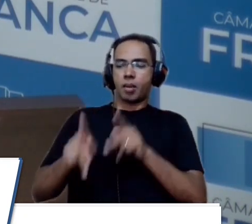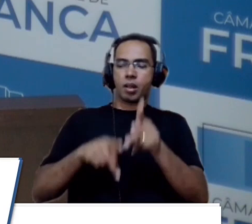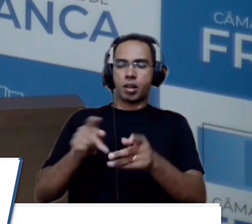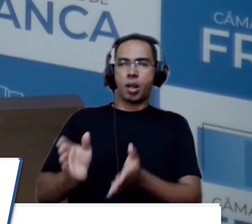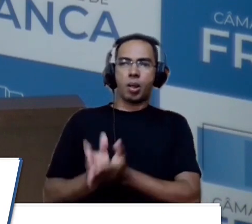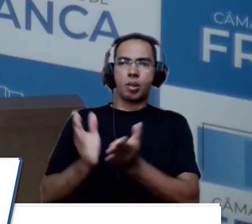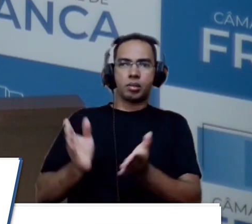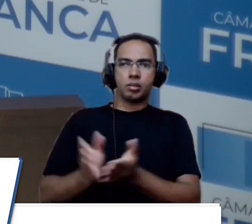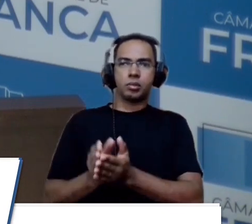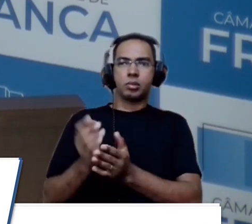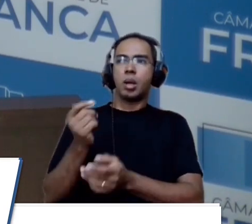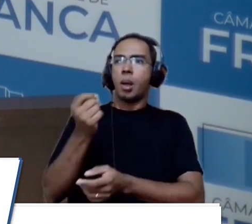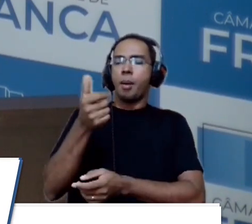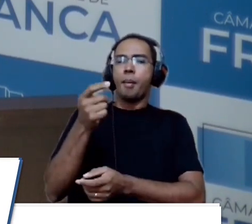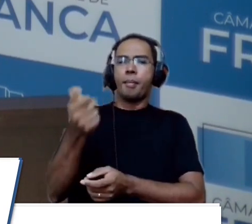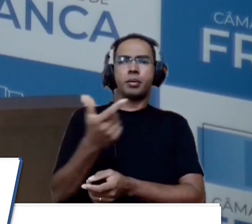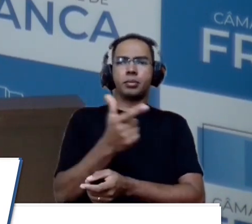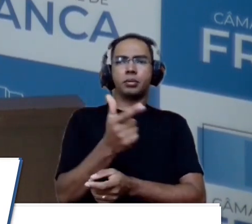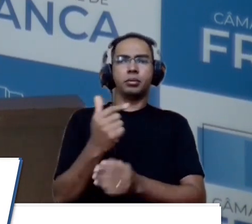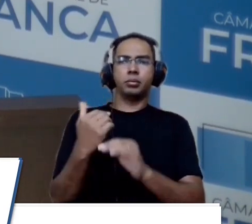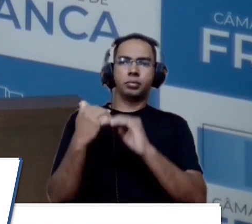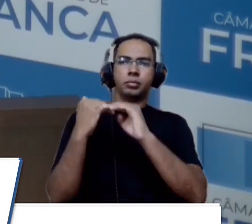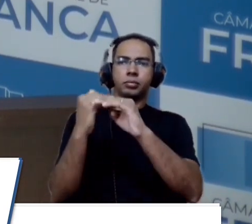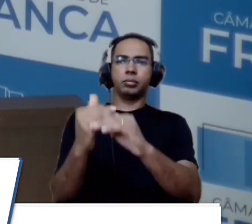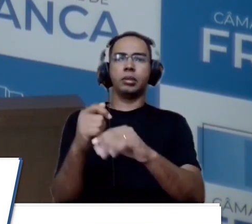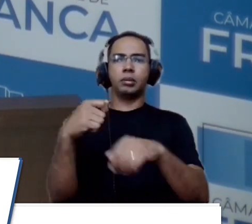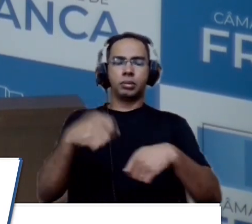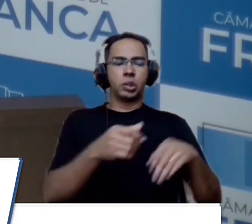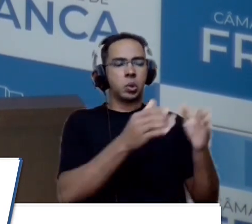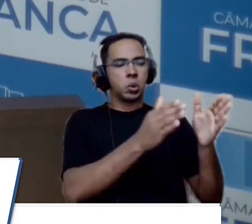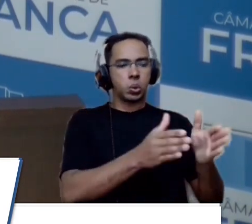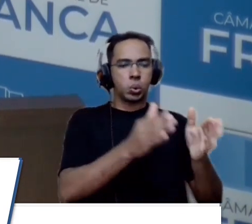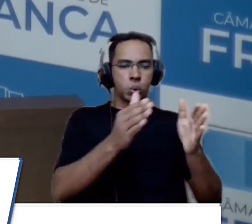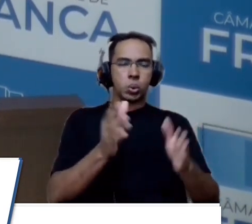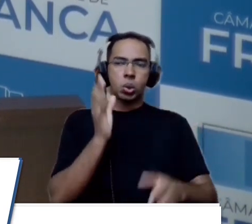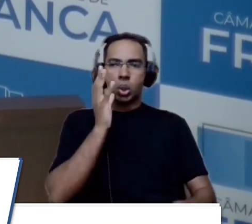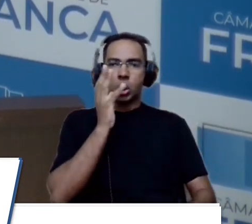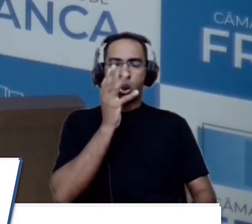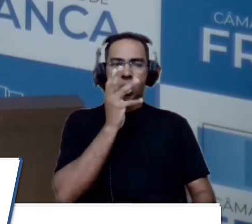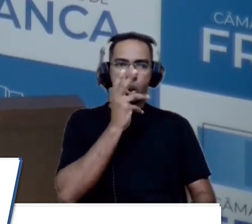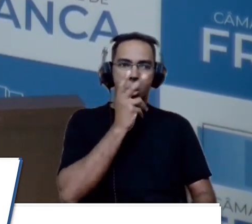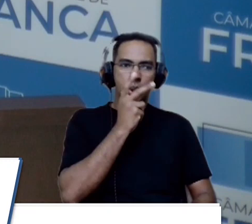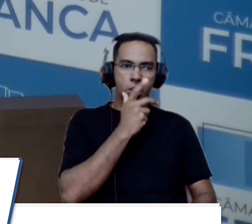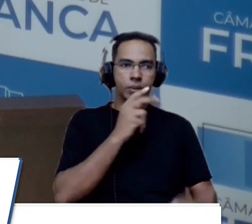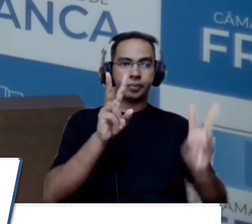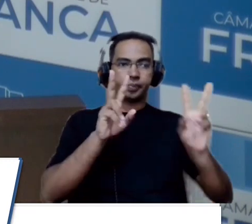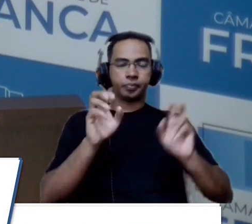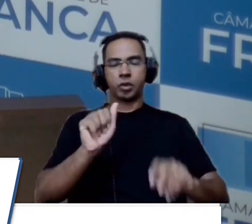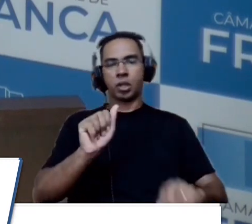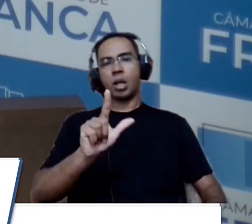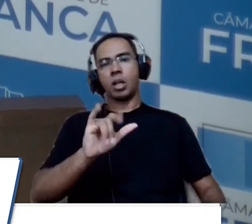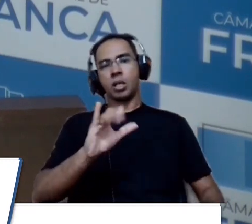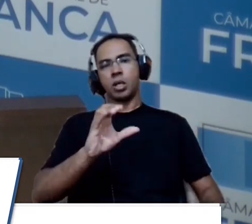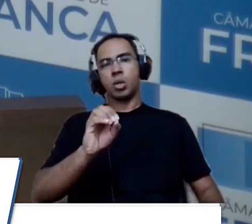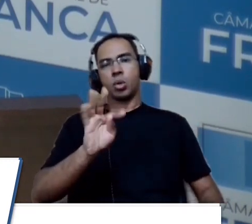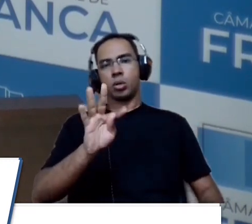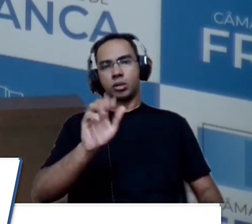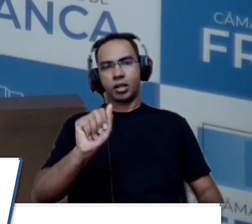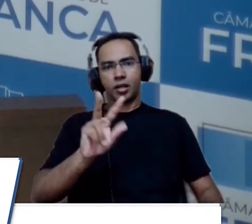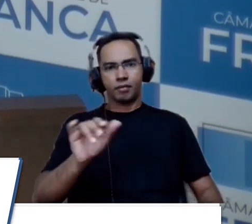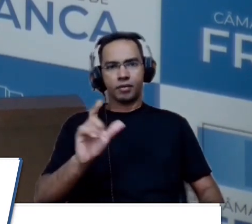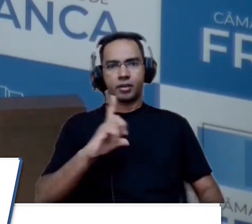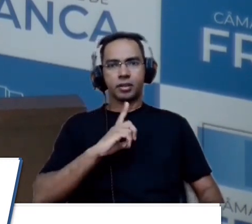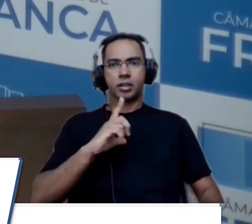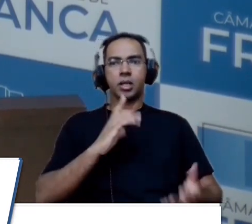rica é muito pouco, ela não vai comportar, tem que fazer um processo lentamente. Sobre a alíquota que vai ser, tem país,